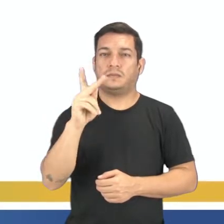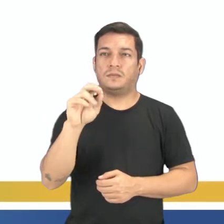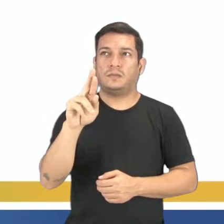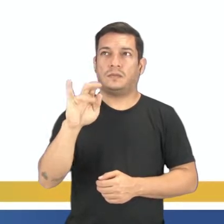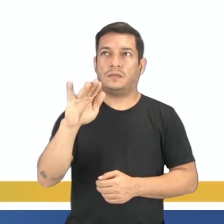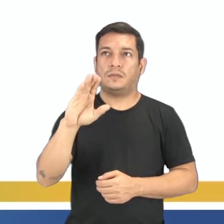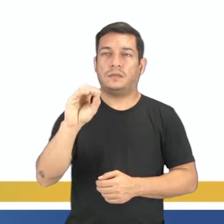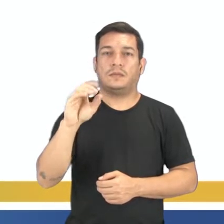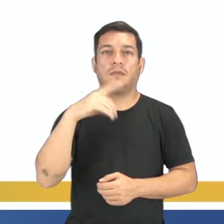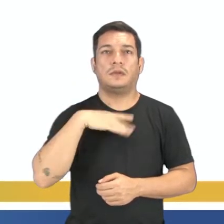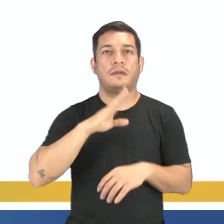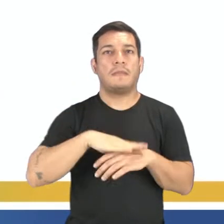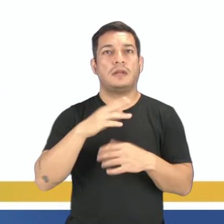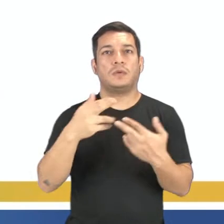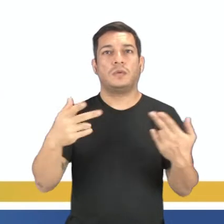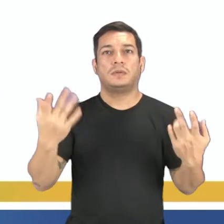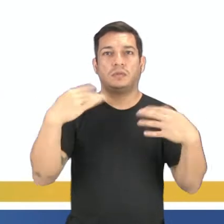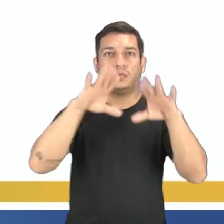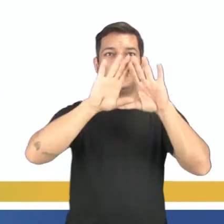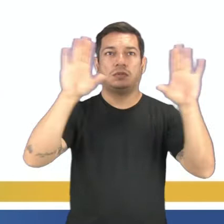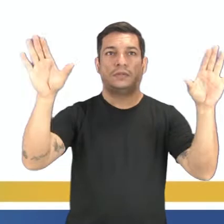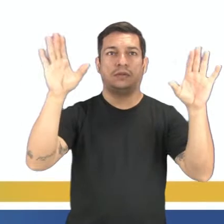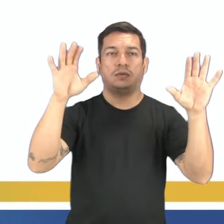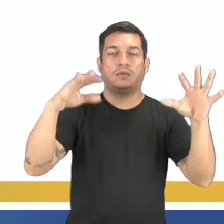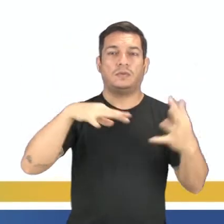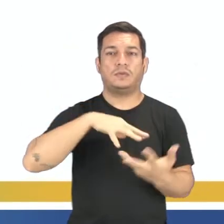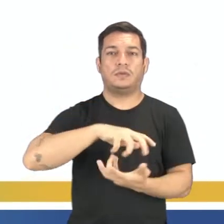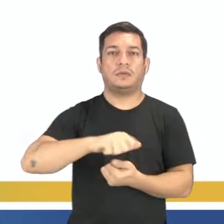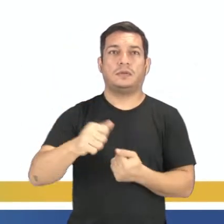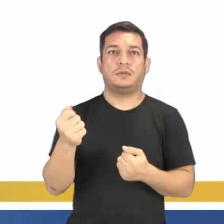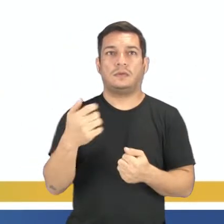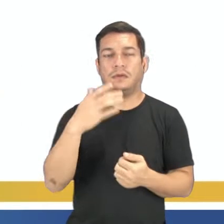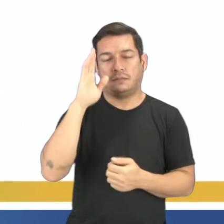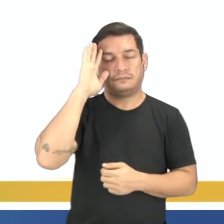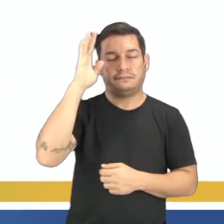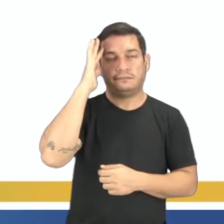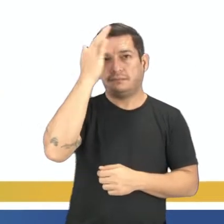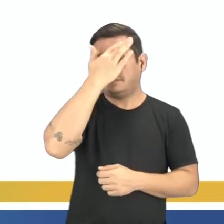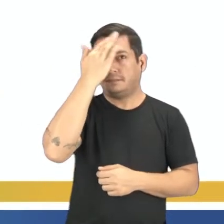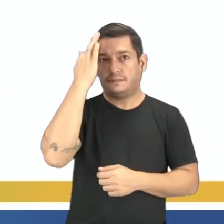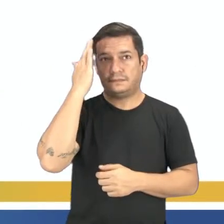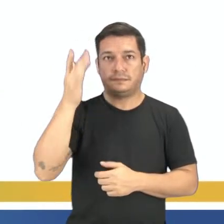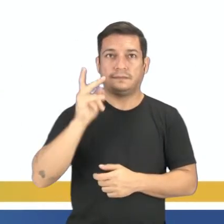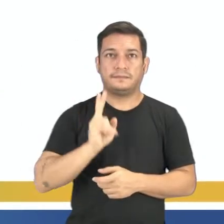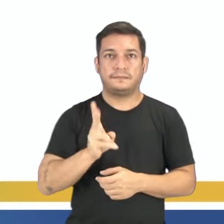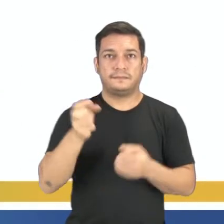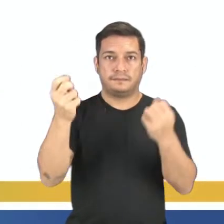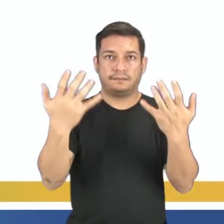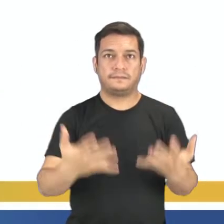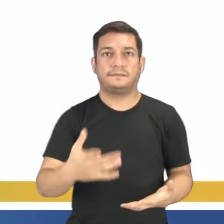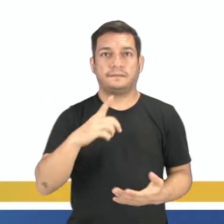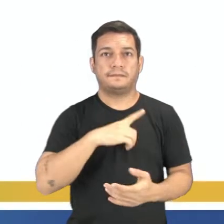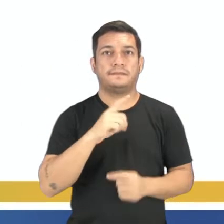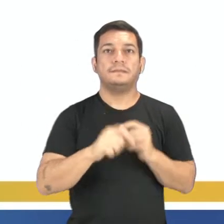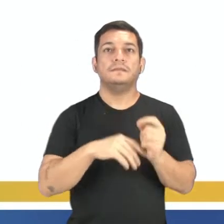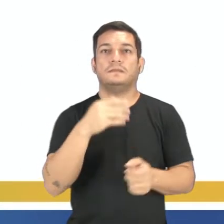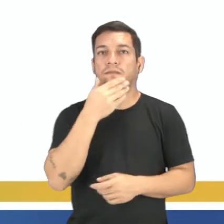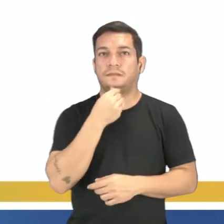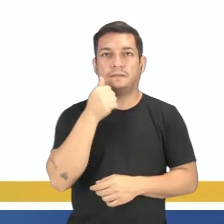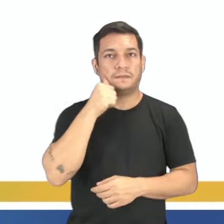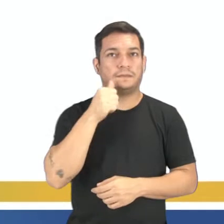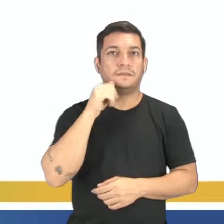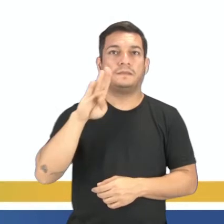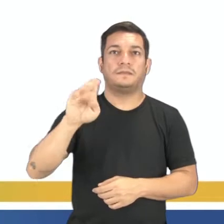que há mais coisas no céu e na terra do que sonha a nossa filosofia. Era a mesma explicação que dava a bela